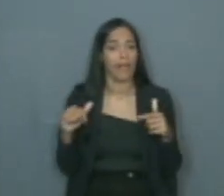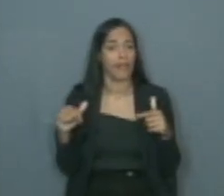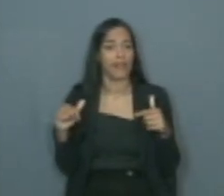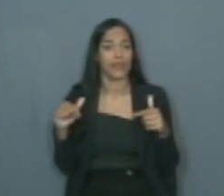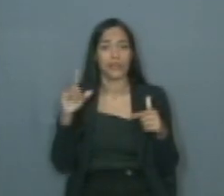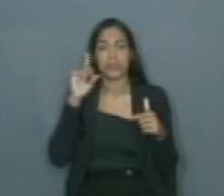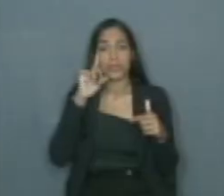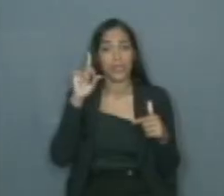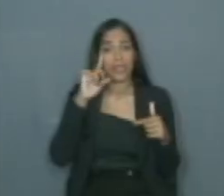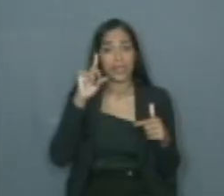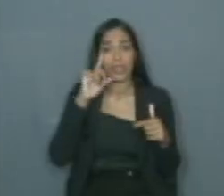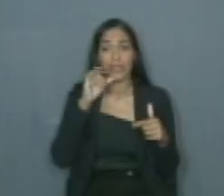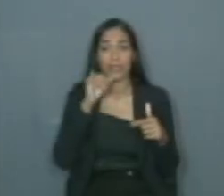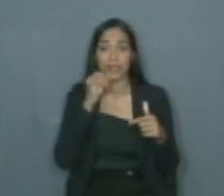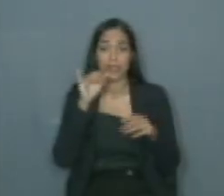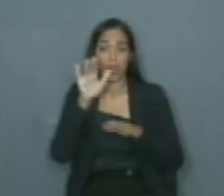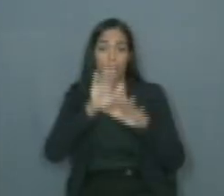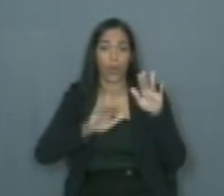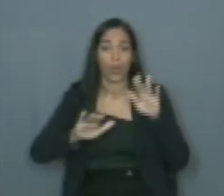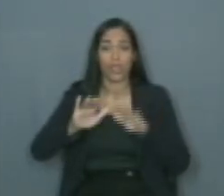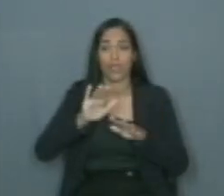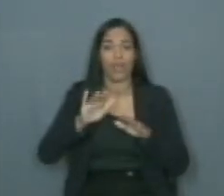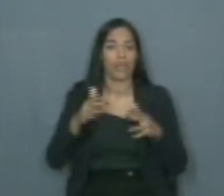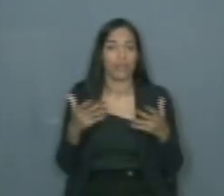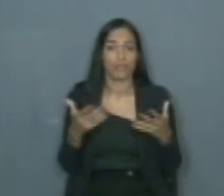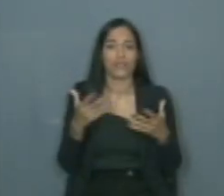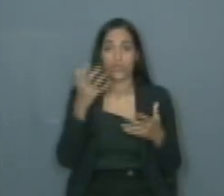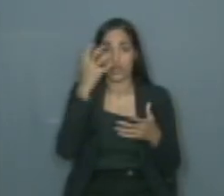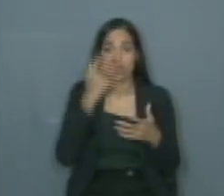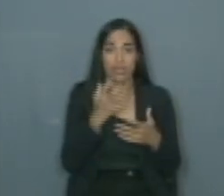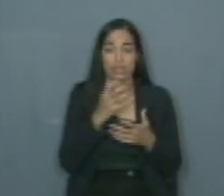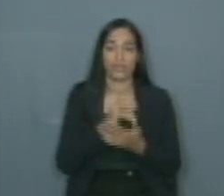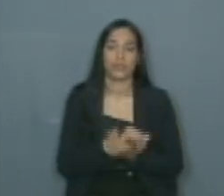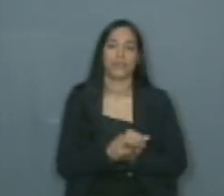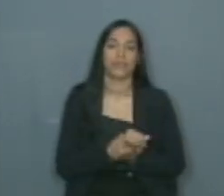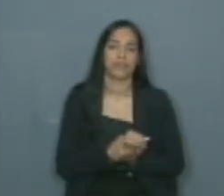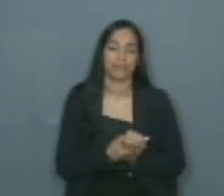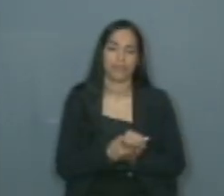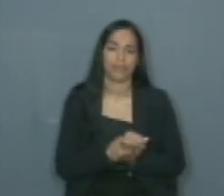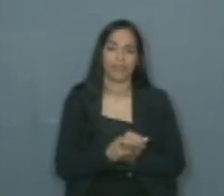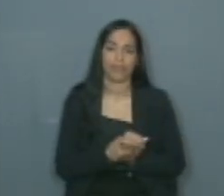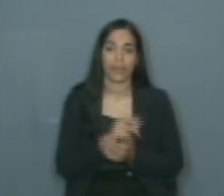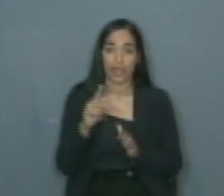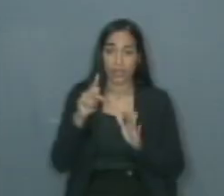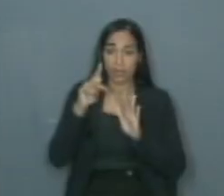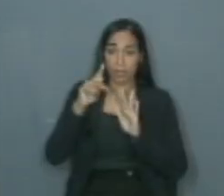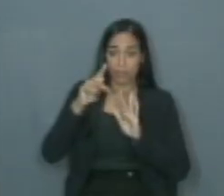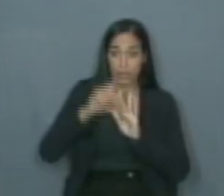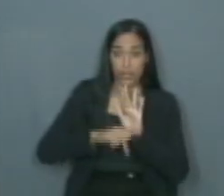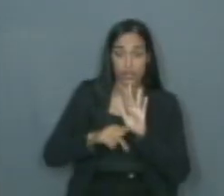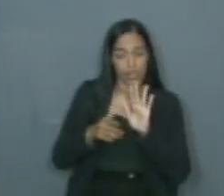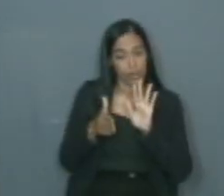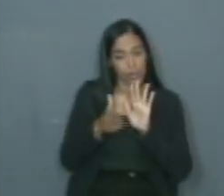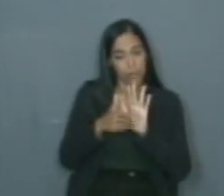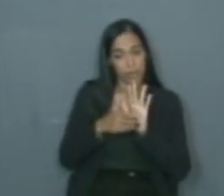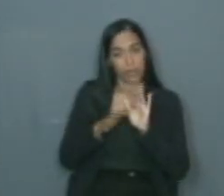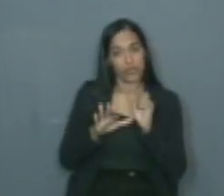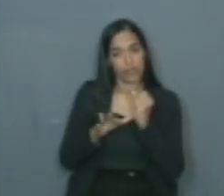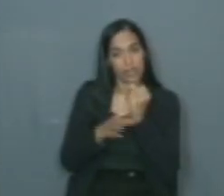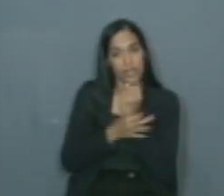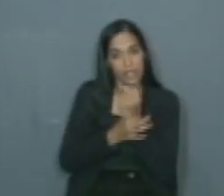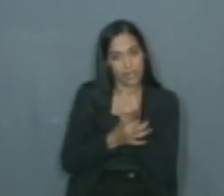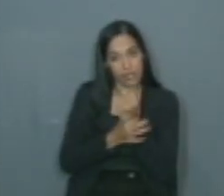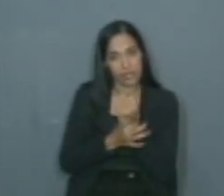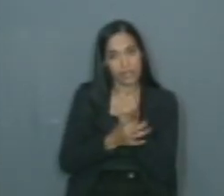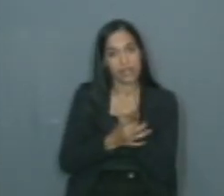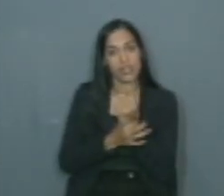simples, como cuidar dos seus. E isso é muito sério. Então, esse projeto traz como proposta, além de garantir o